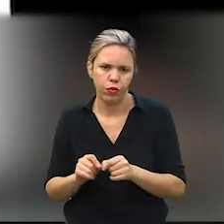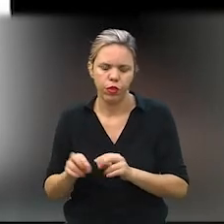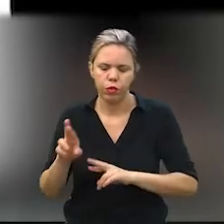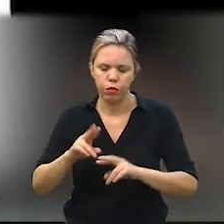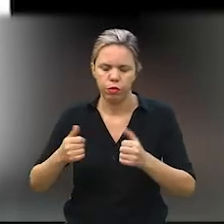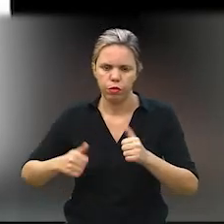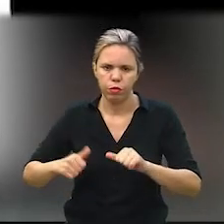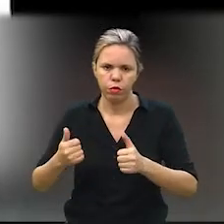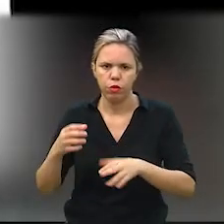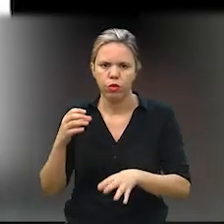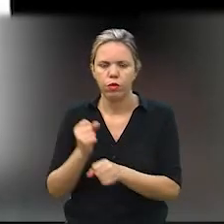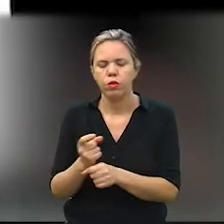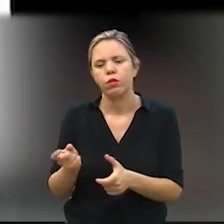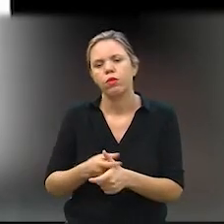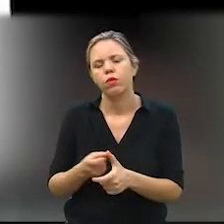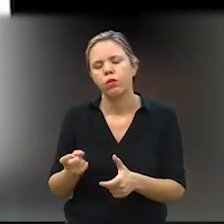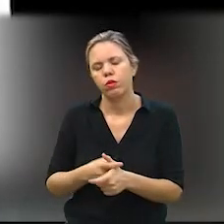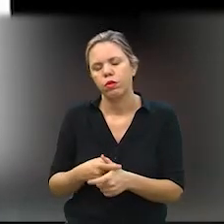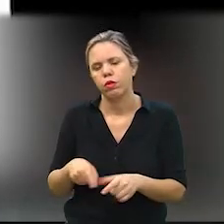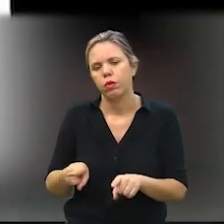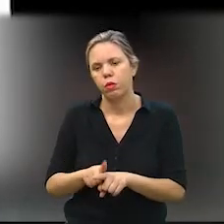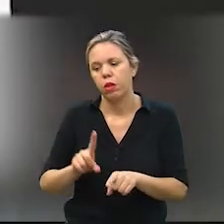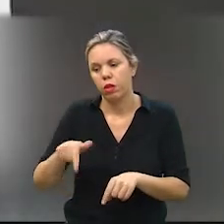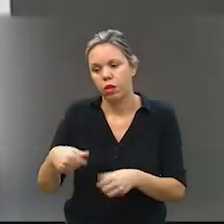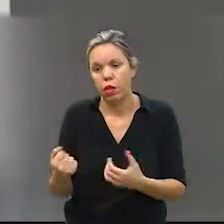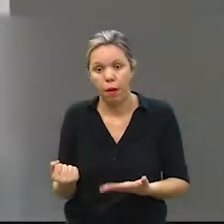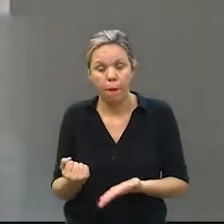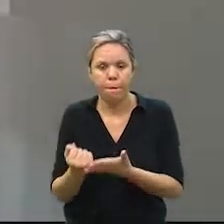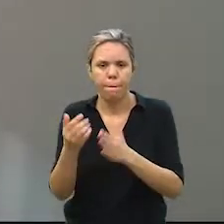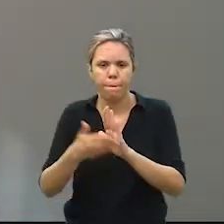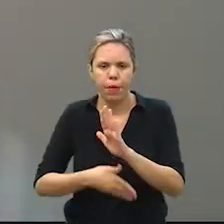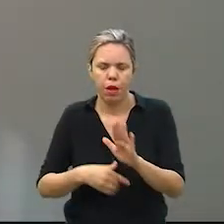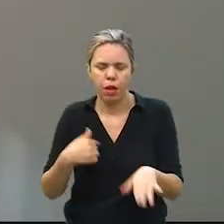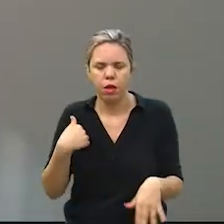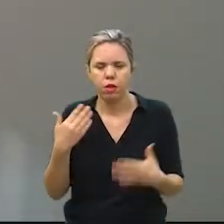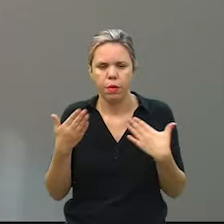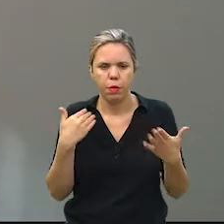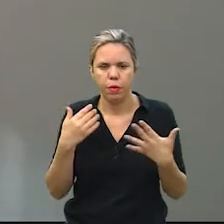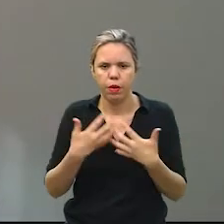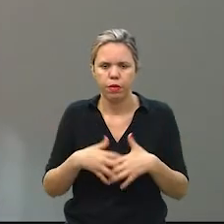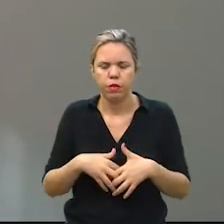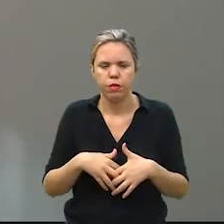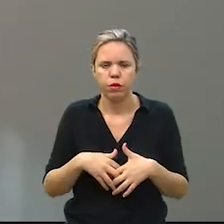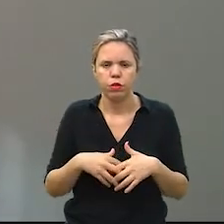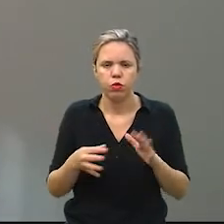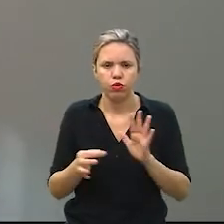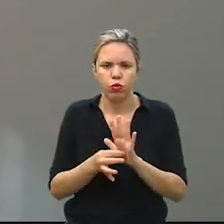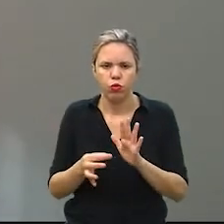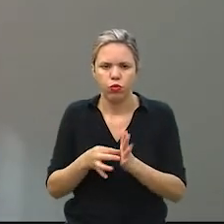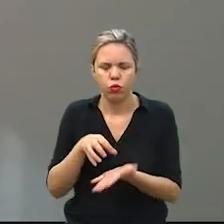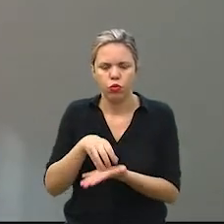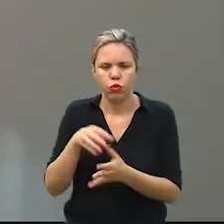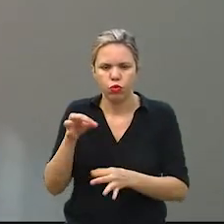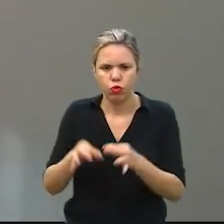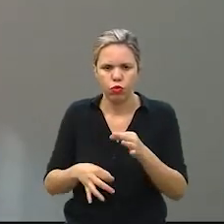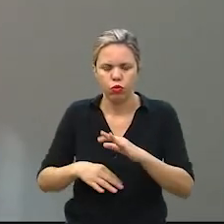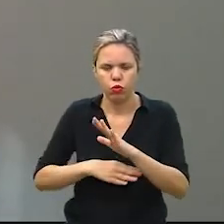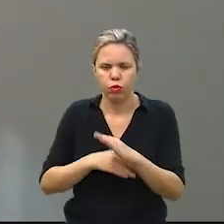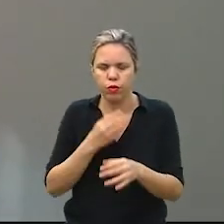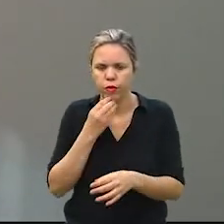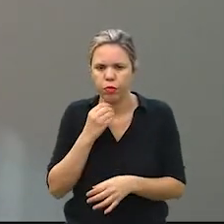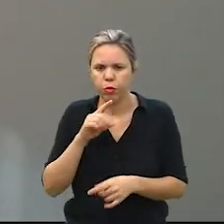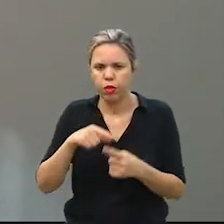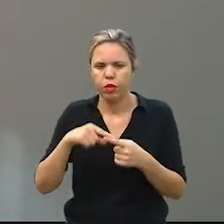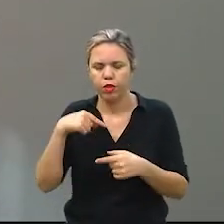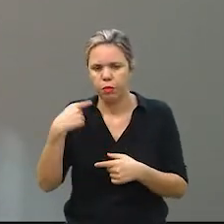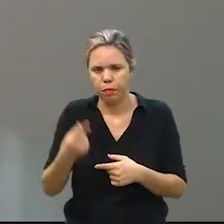auditoria nas contas, né? Até nos dar subsídio depois para que a gente possa debater o parecer do Tribunal de Contas na Câmara, até porque